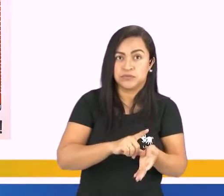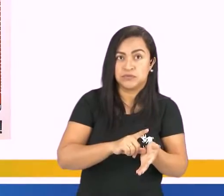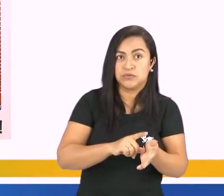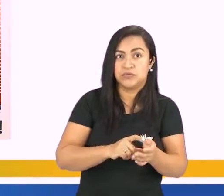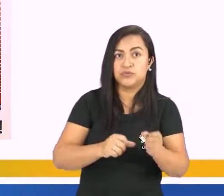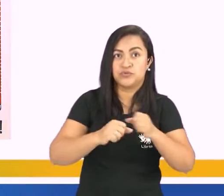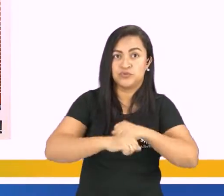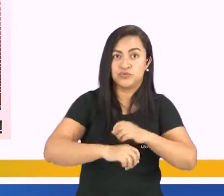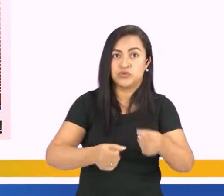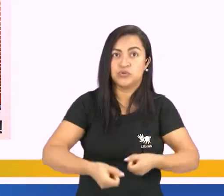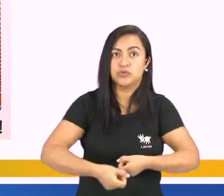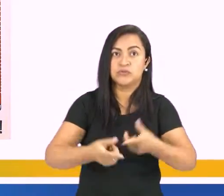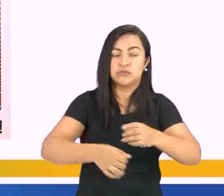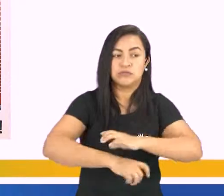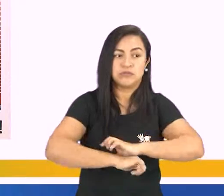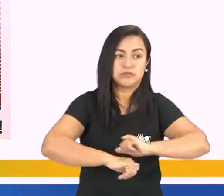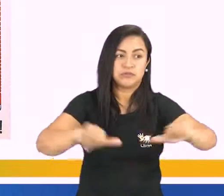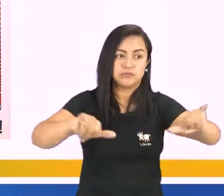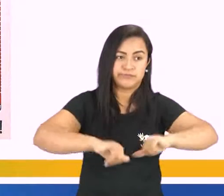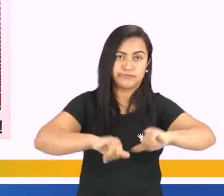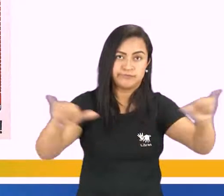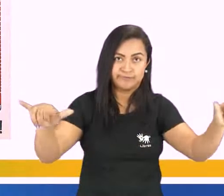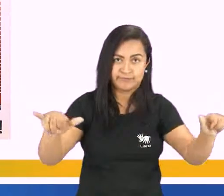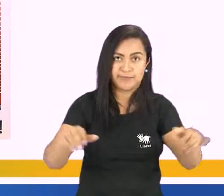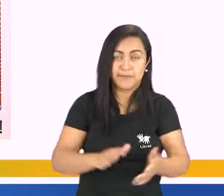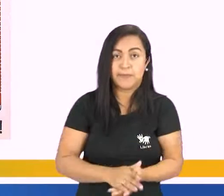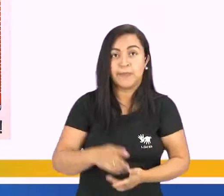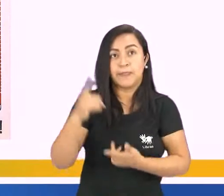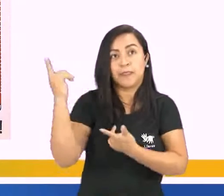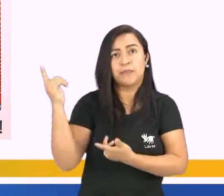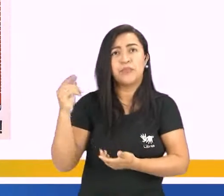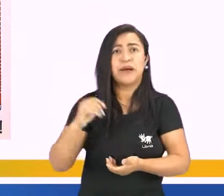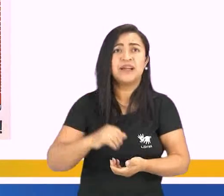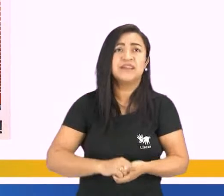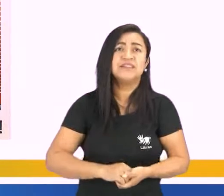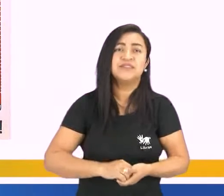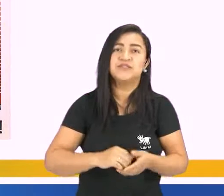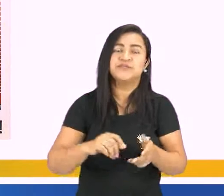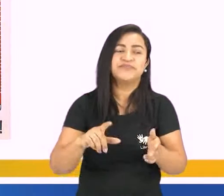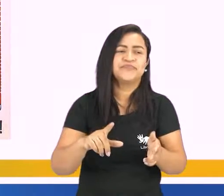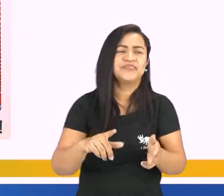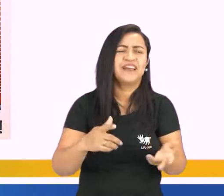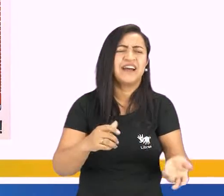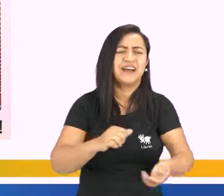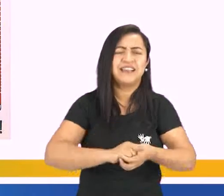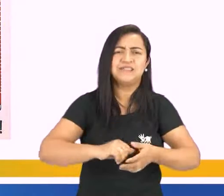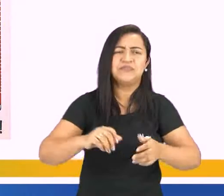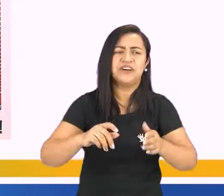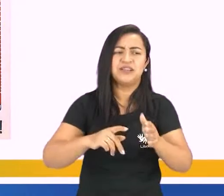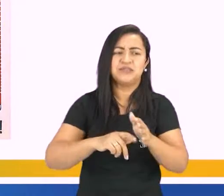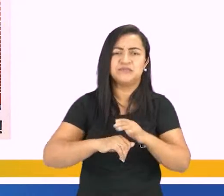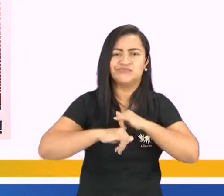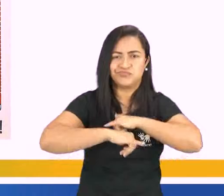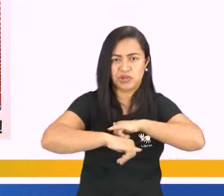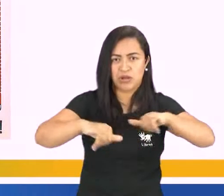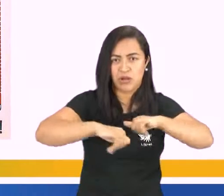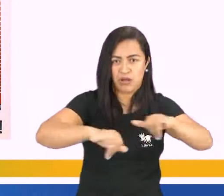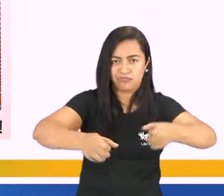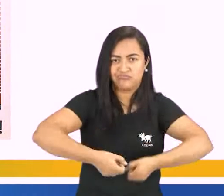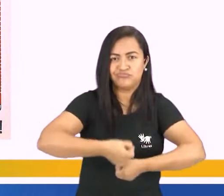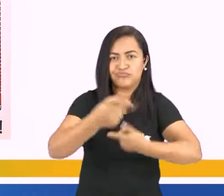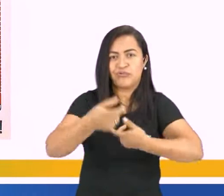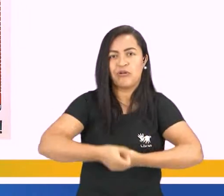gente cita um gênero, que é propaganda. Dentro do gênero propaganda, eu vou ter um